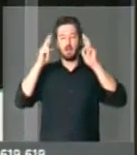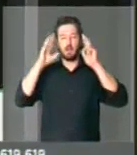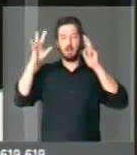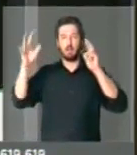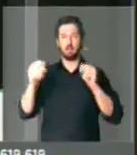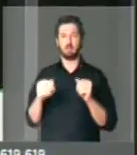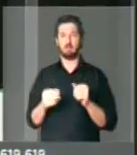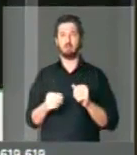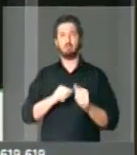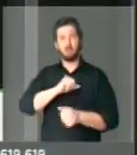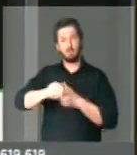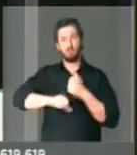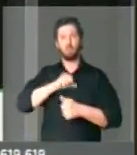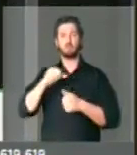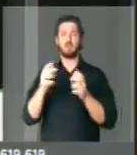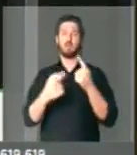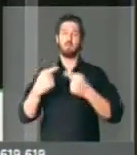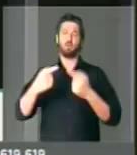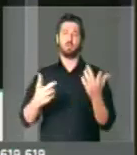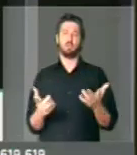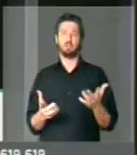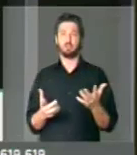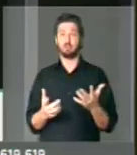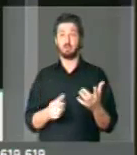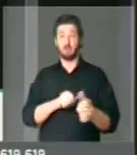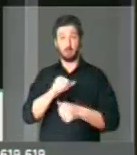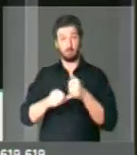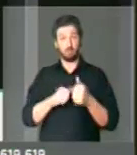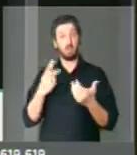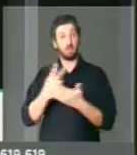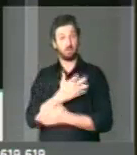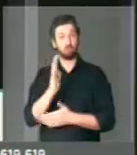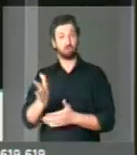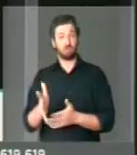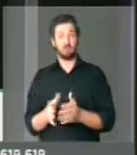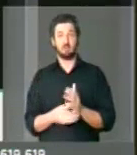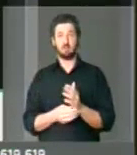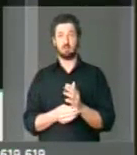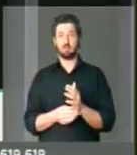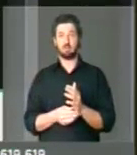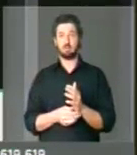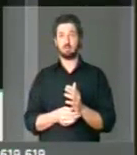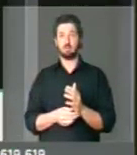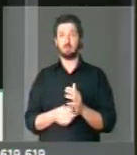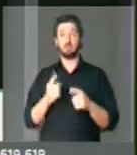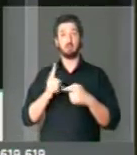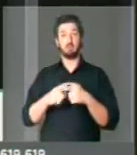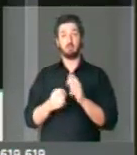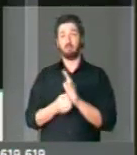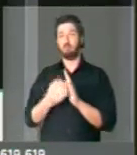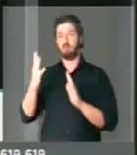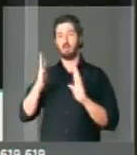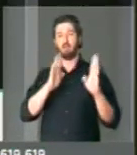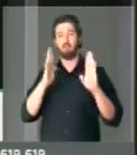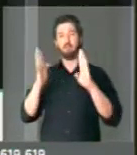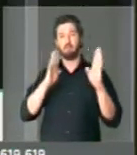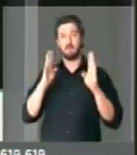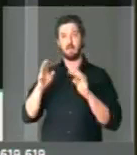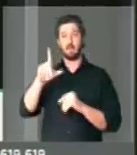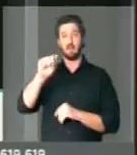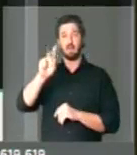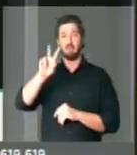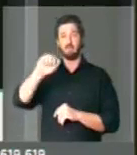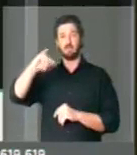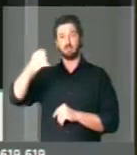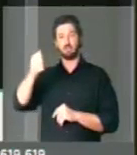expectativa por uma mudança da classe política. E essa mudança ela está acontecendo. Vide aí as diversas fases da Operação